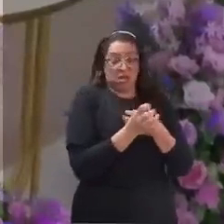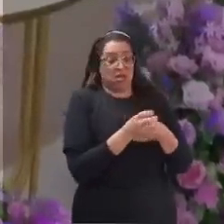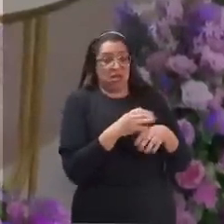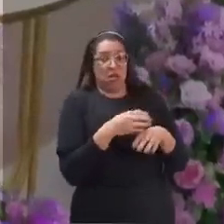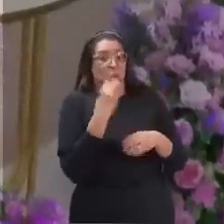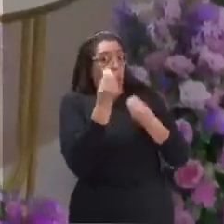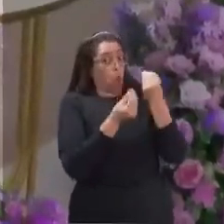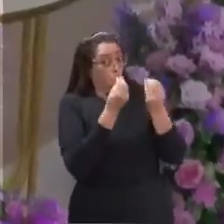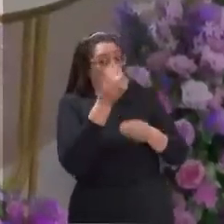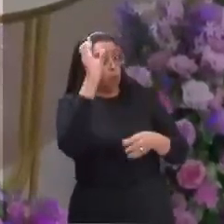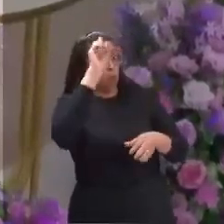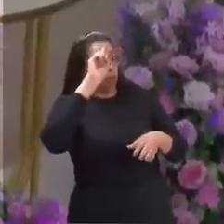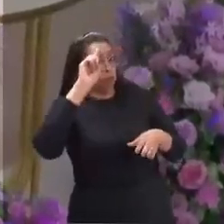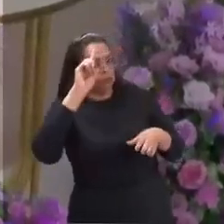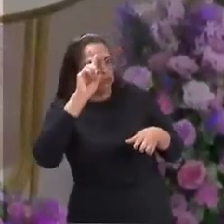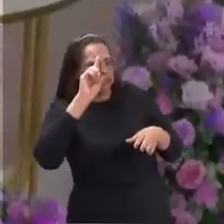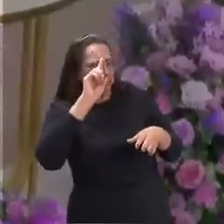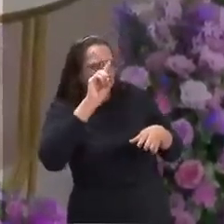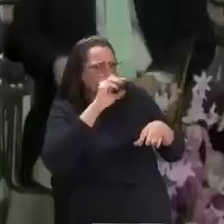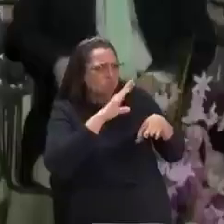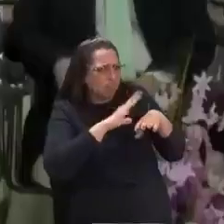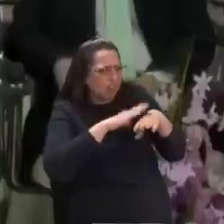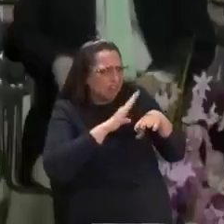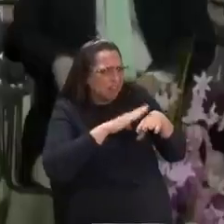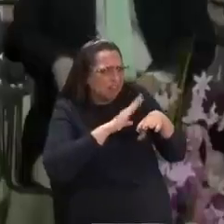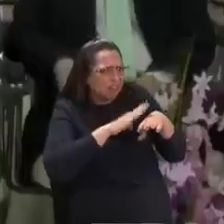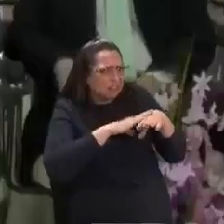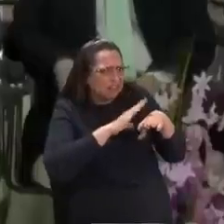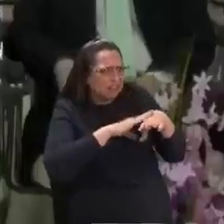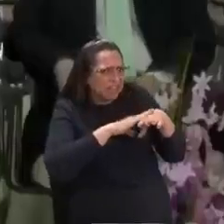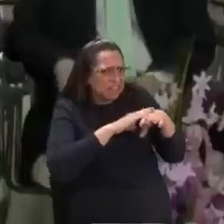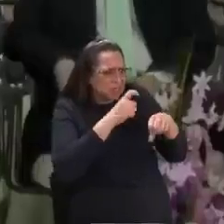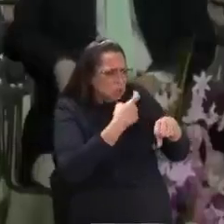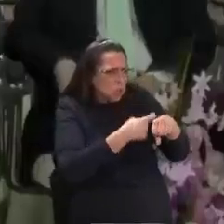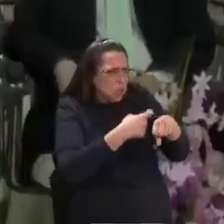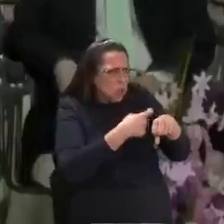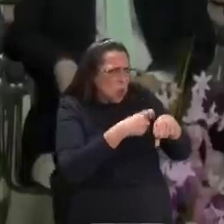criação, parecia que tinha sido jogado fora.